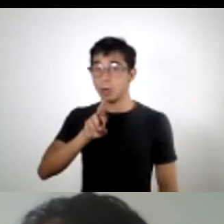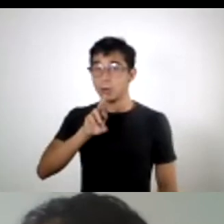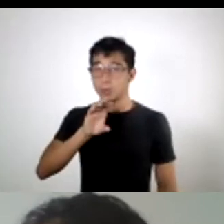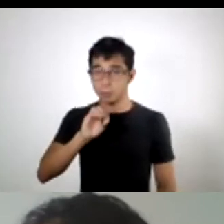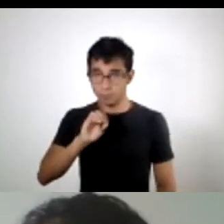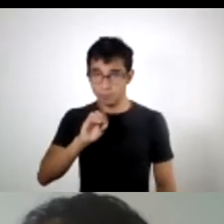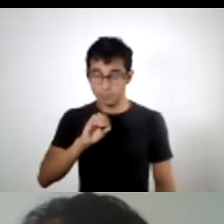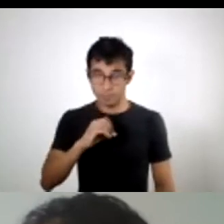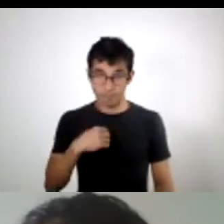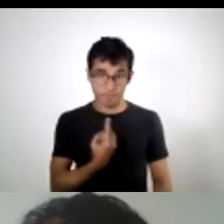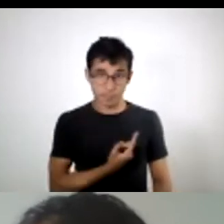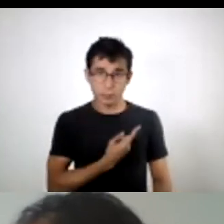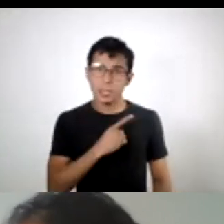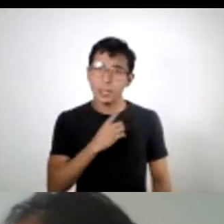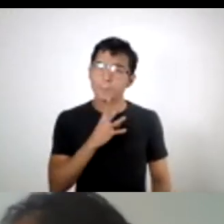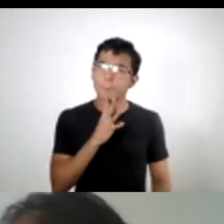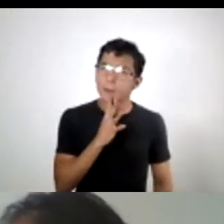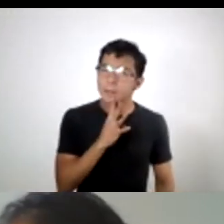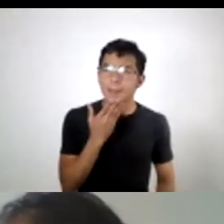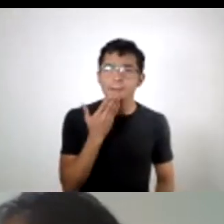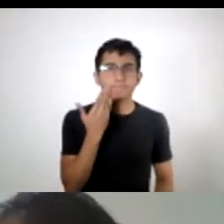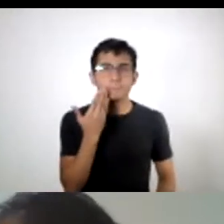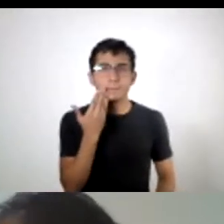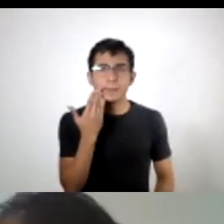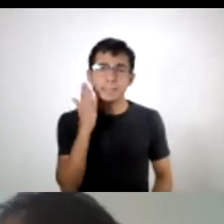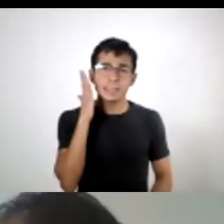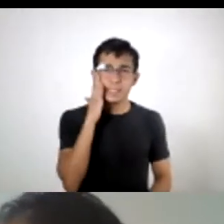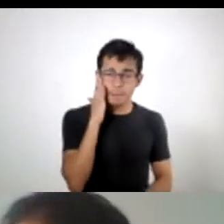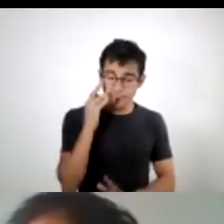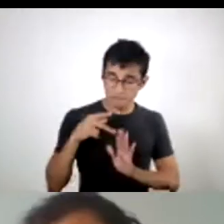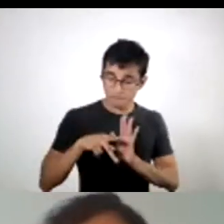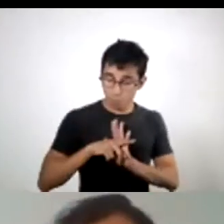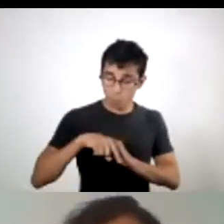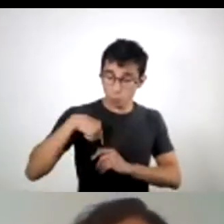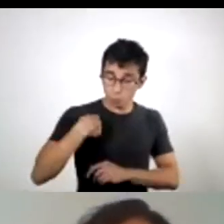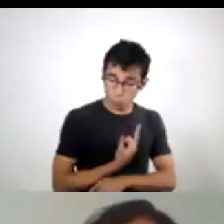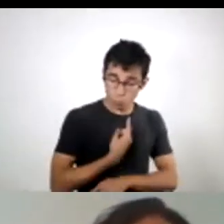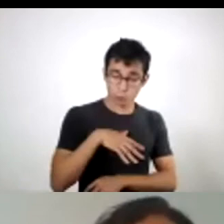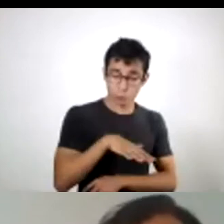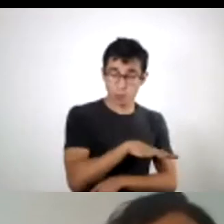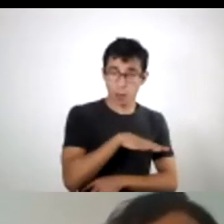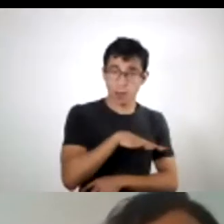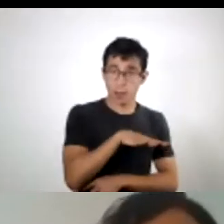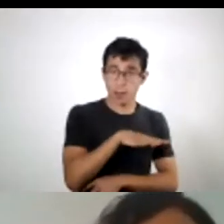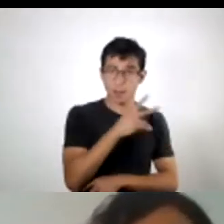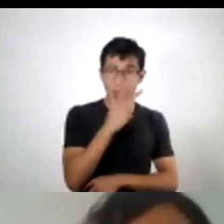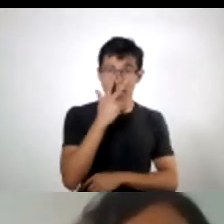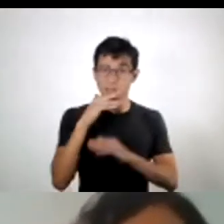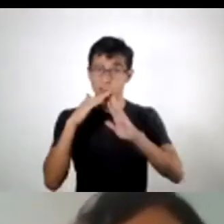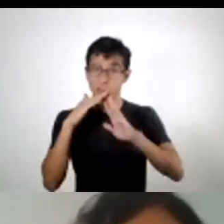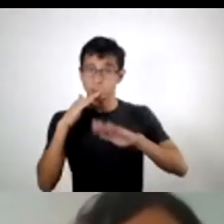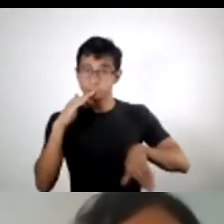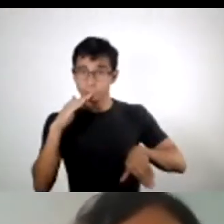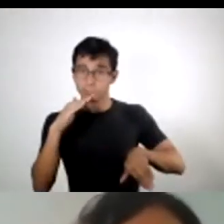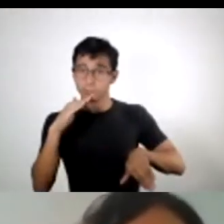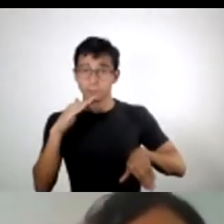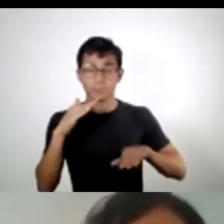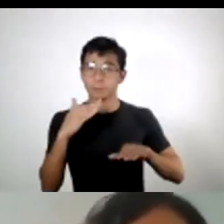de determinados espaços geográficos, eles são subalternizados. E